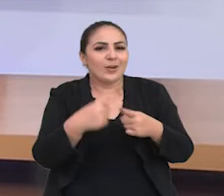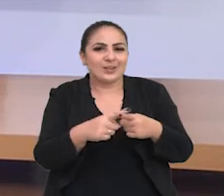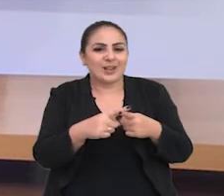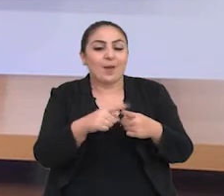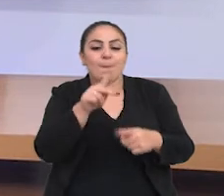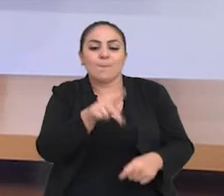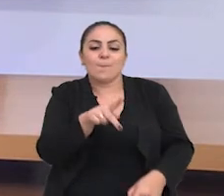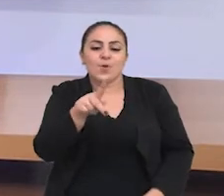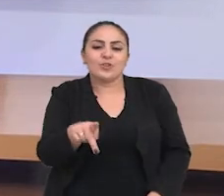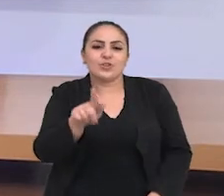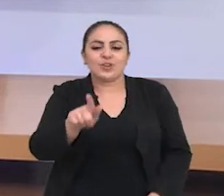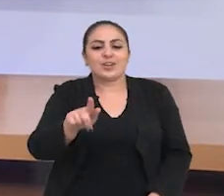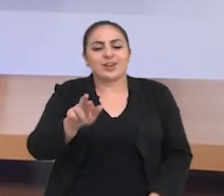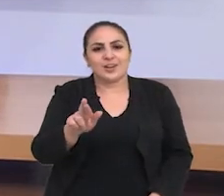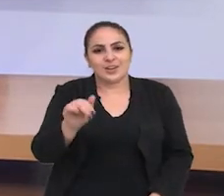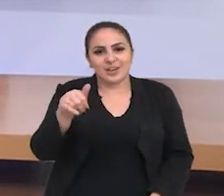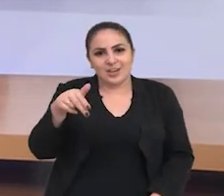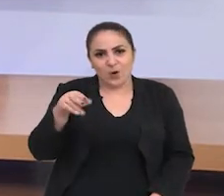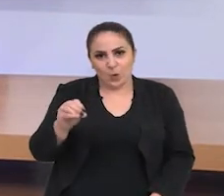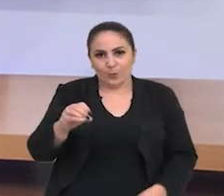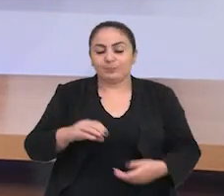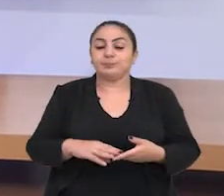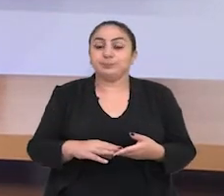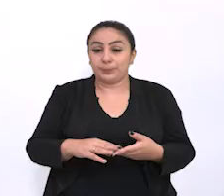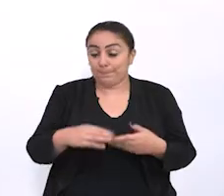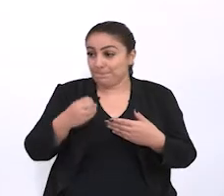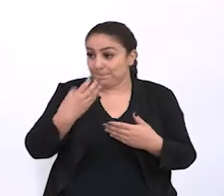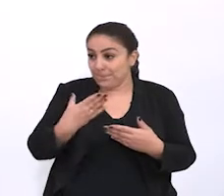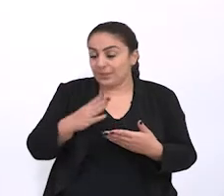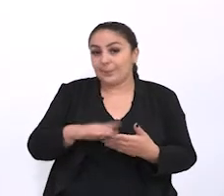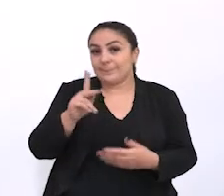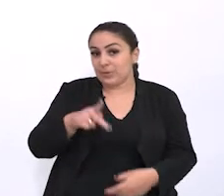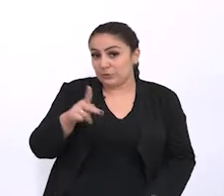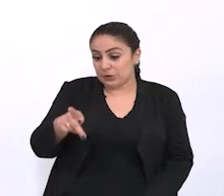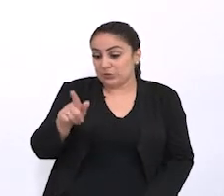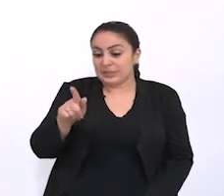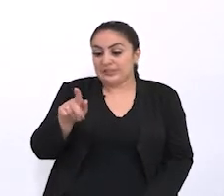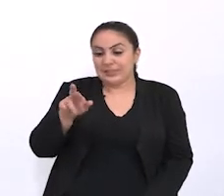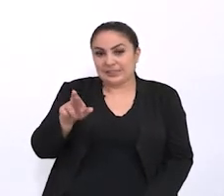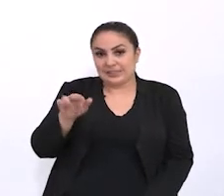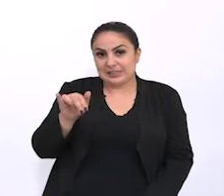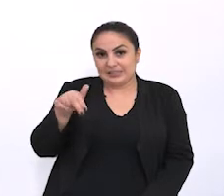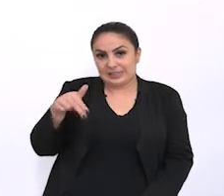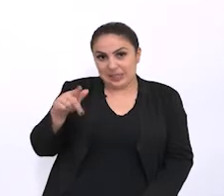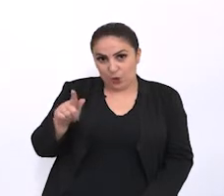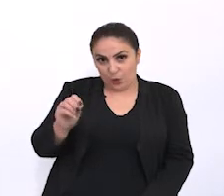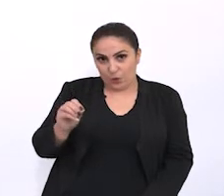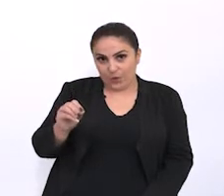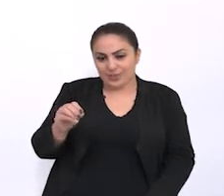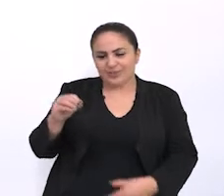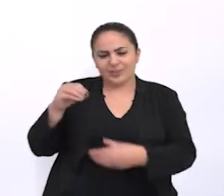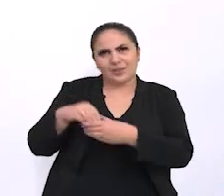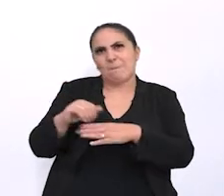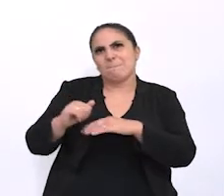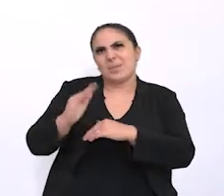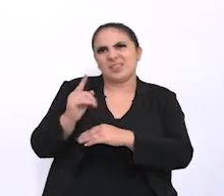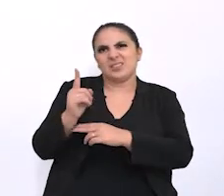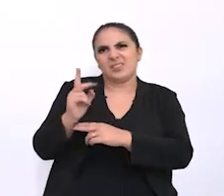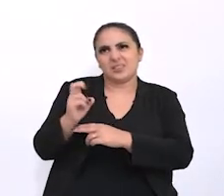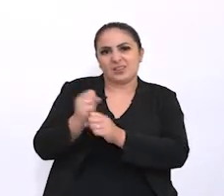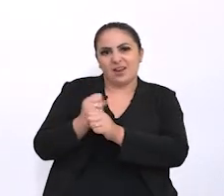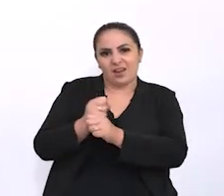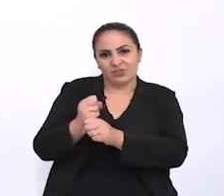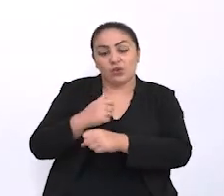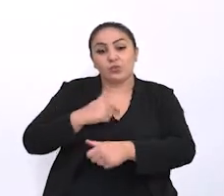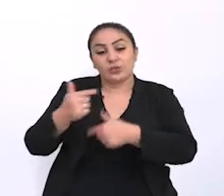que Professor Gringo? Professor Gringo, porque dentro de há mais de 15